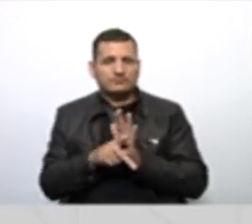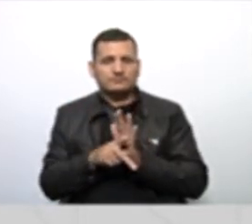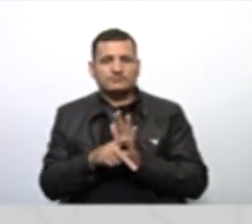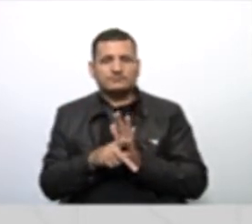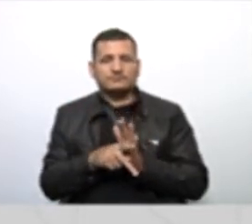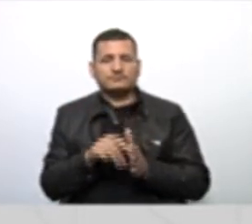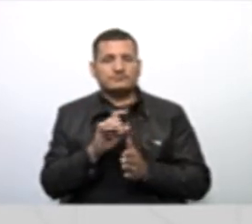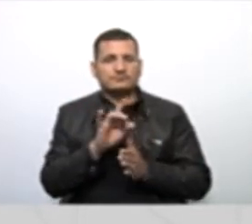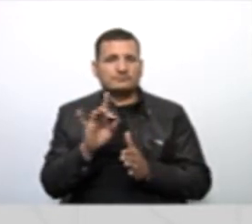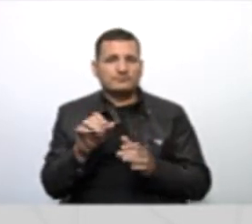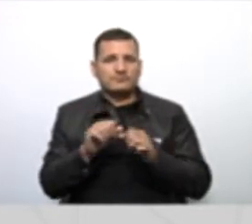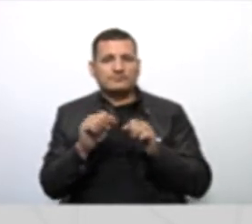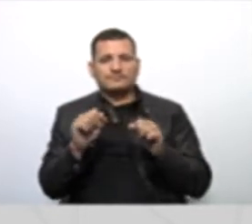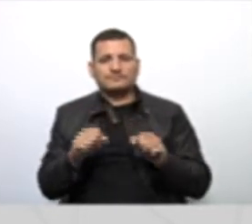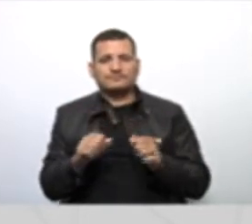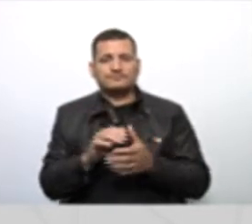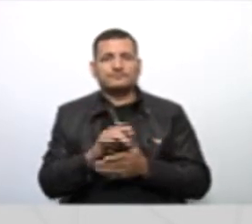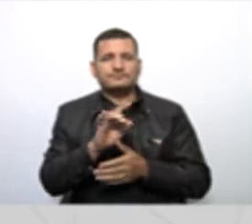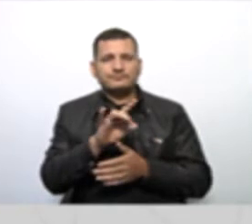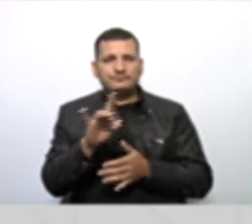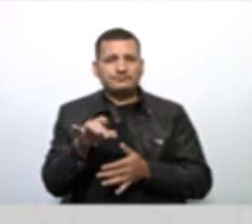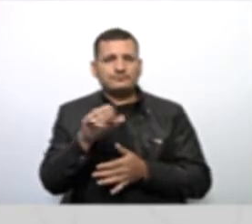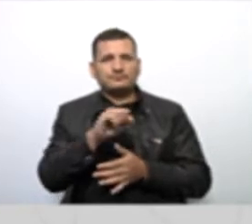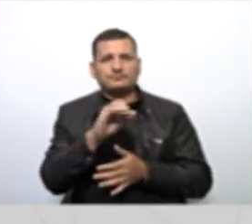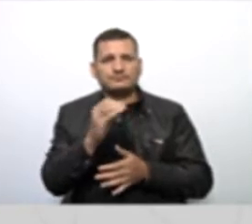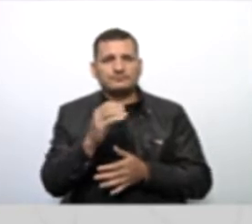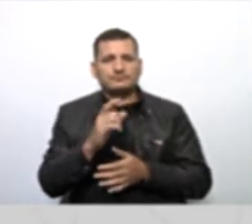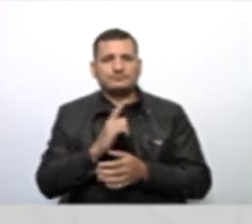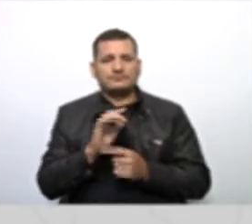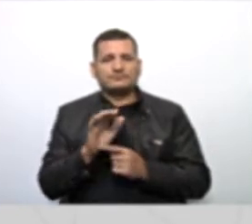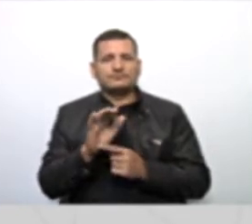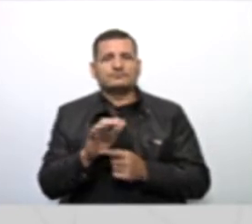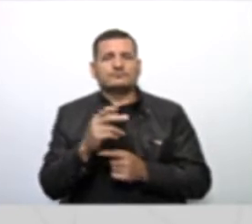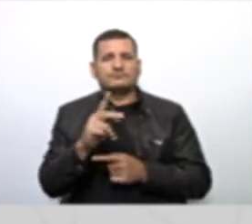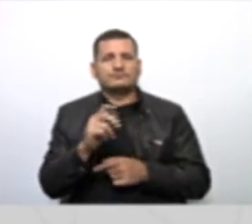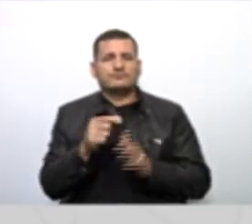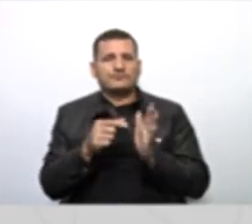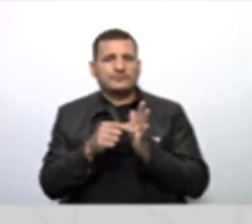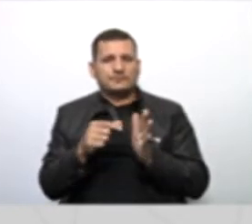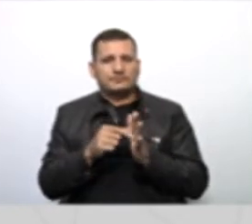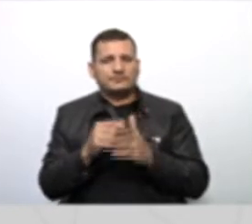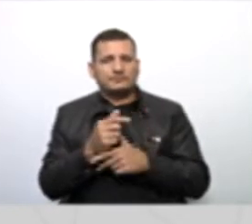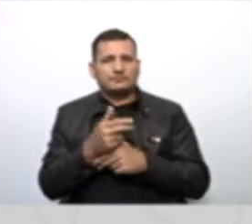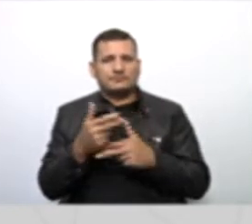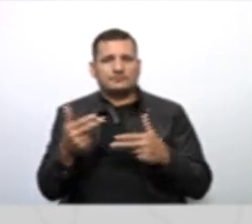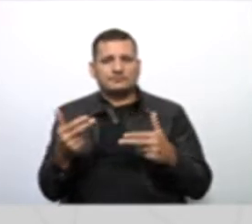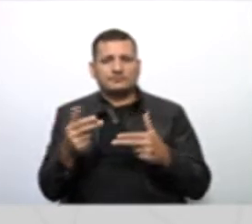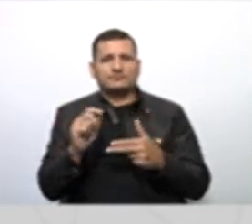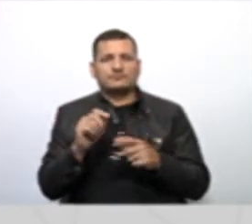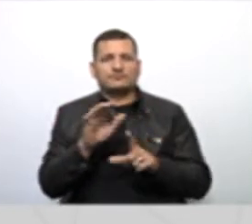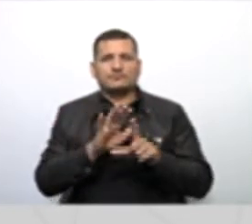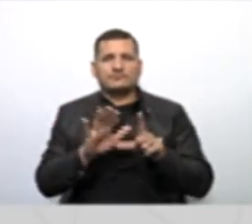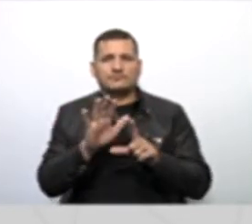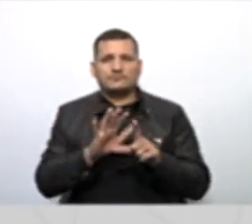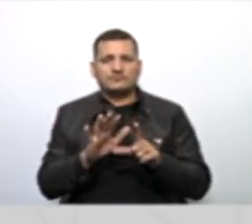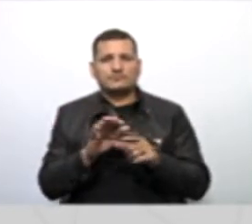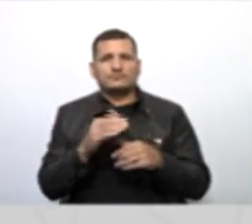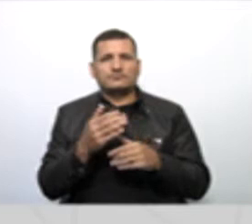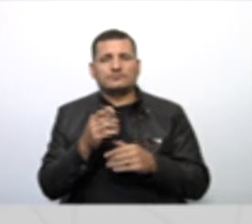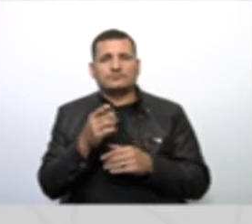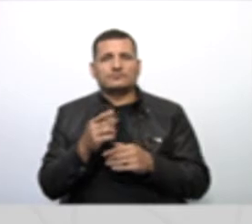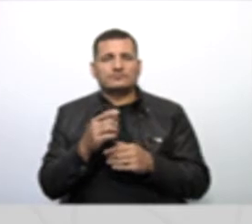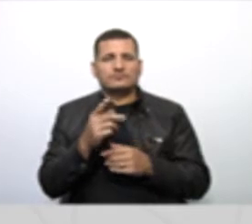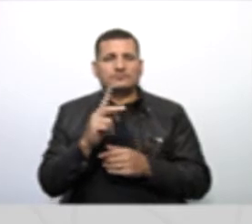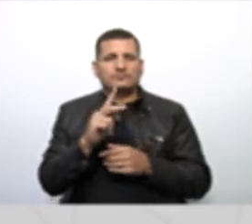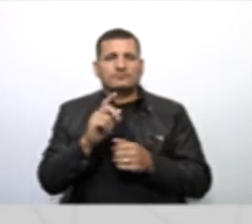cada sistema. Cada plataforma apresenta suas próprias ferramentas e elementos de interface. Então, conforme você vai desenvolver